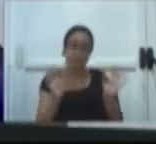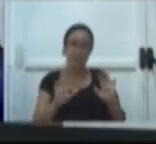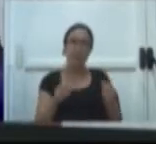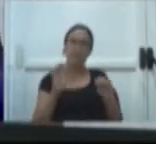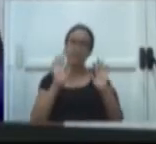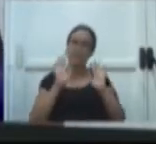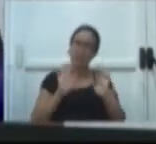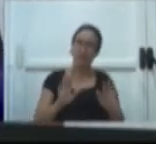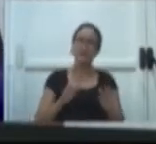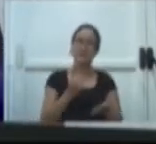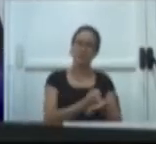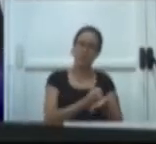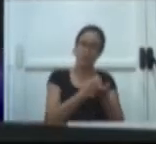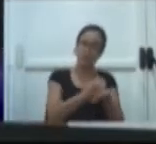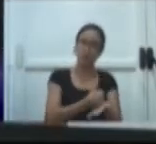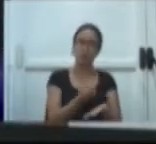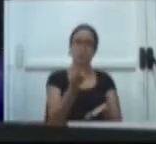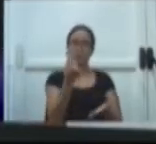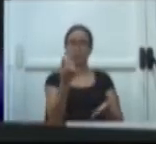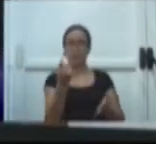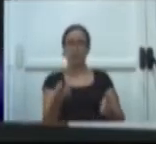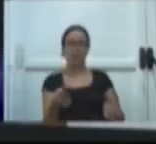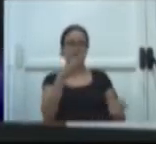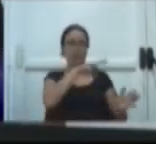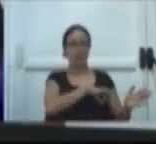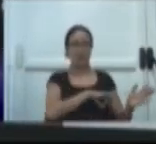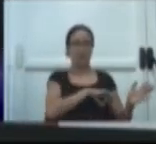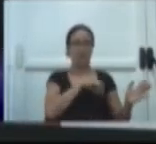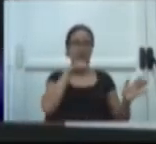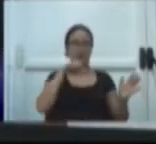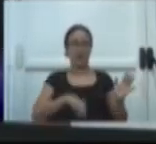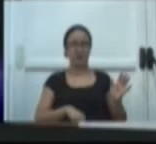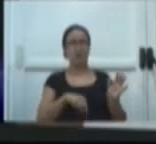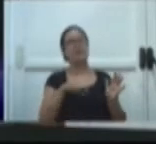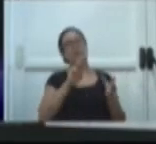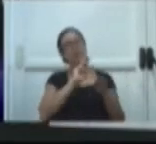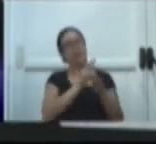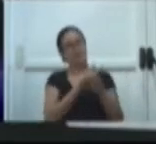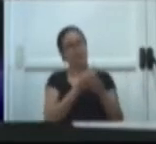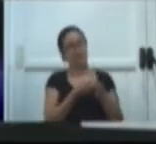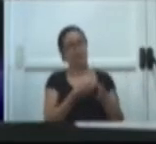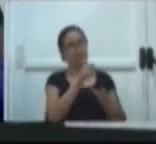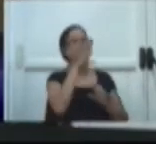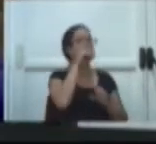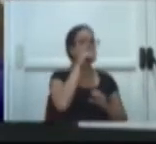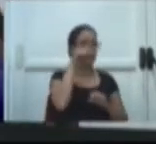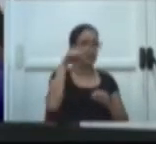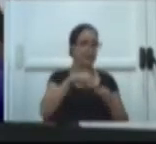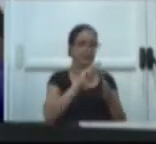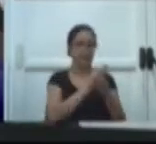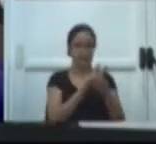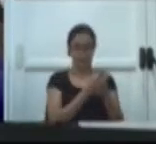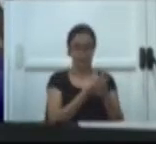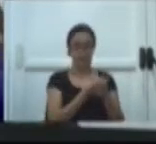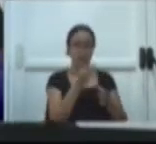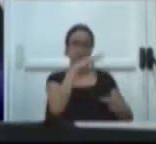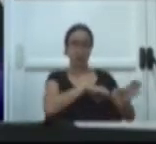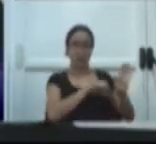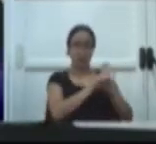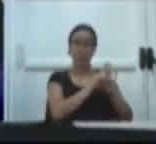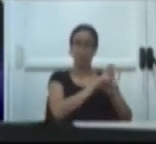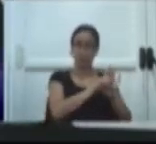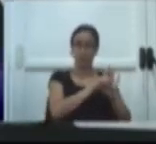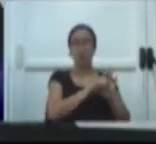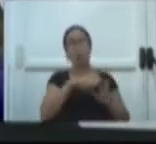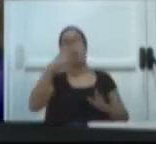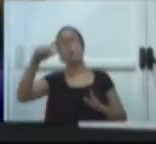arrecadação, como foi feito na casa, vereador Milton, e o presidente Roney e Raul, que estão aqui, que foram presidente dessa casa. E